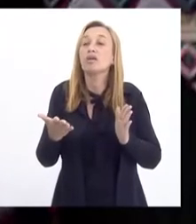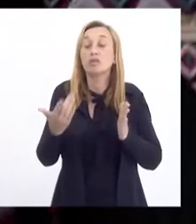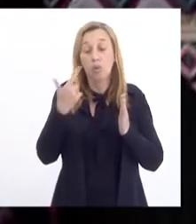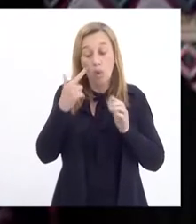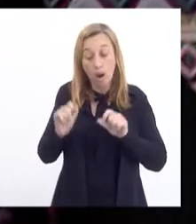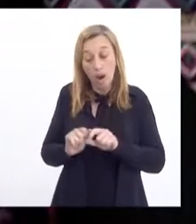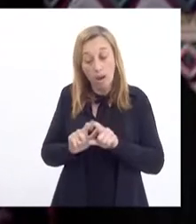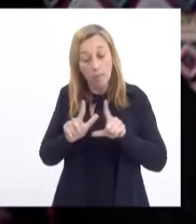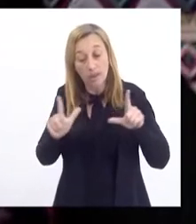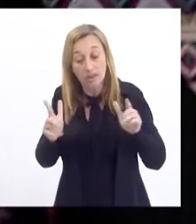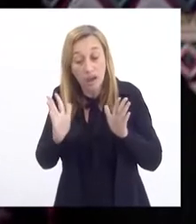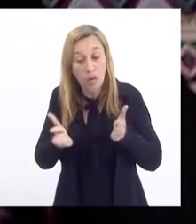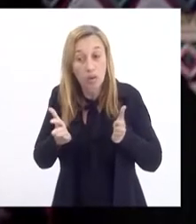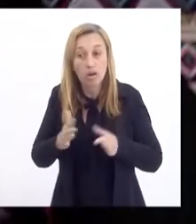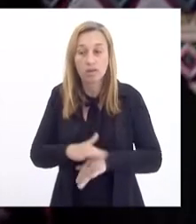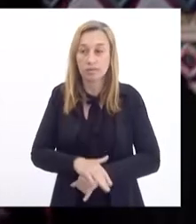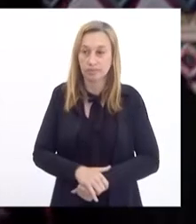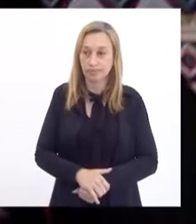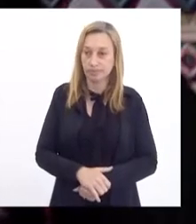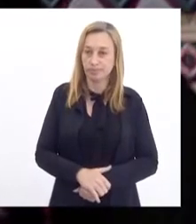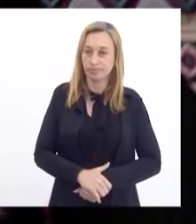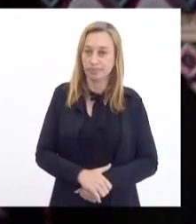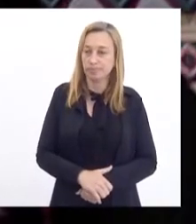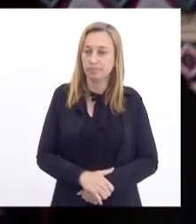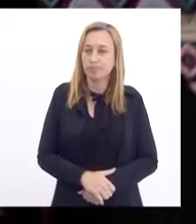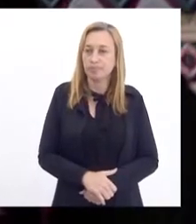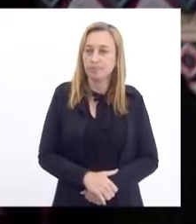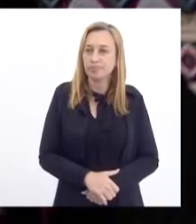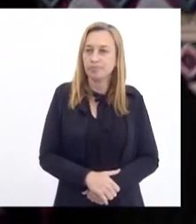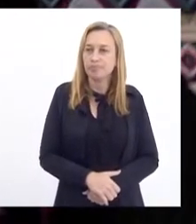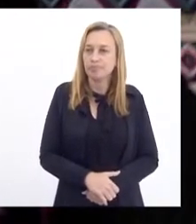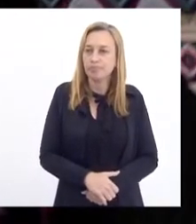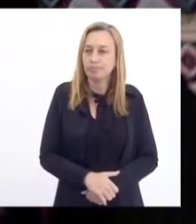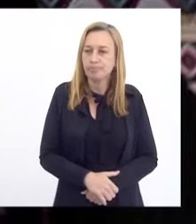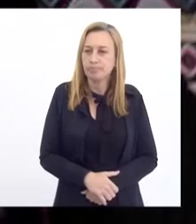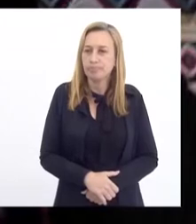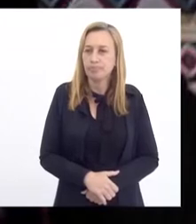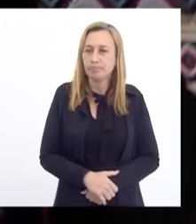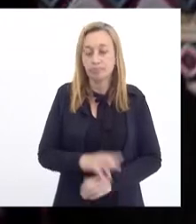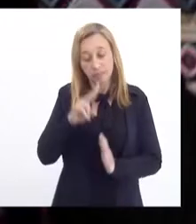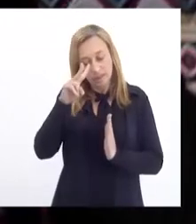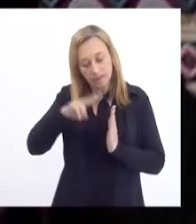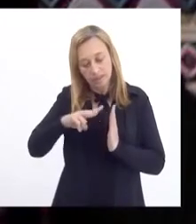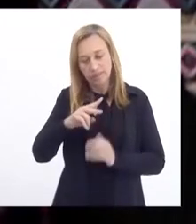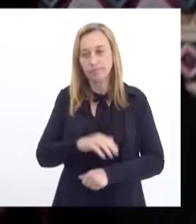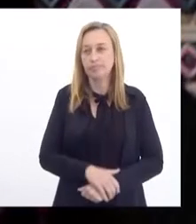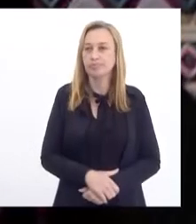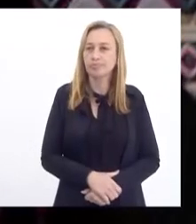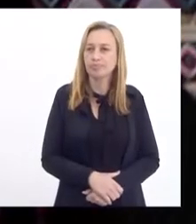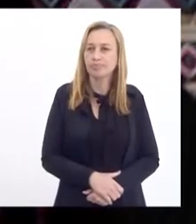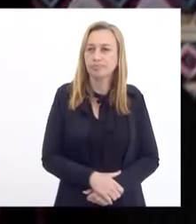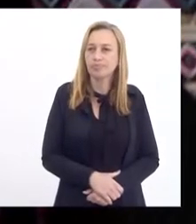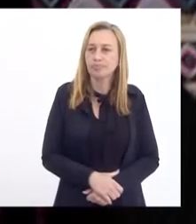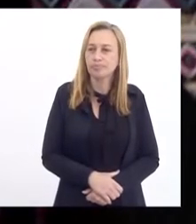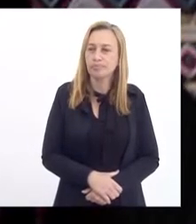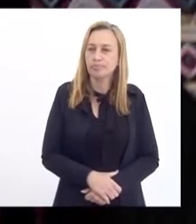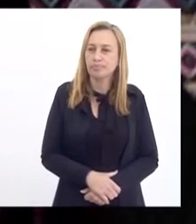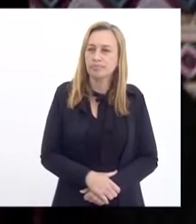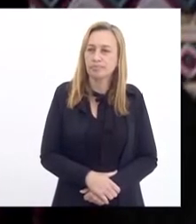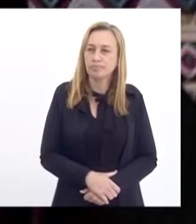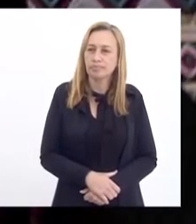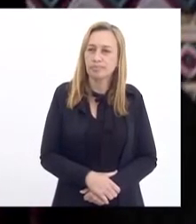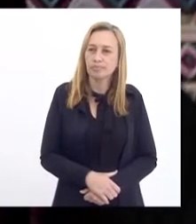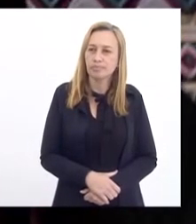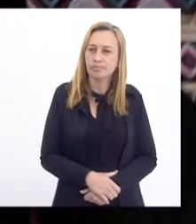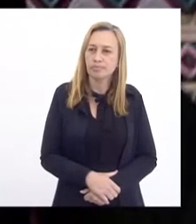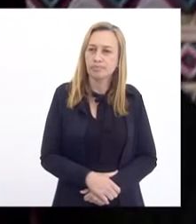abrindo aqui agora, só um instantinho, para lê-la. Implantar.